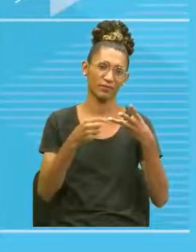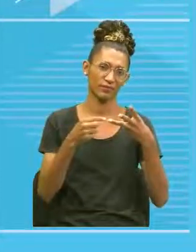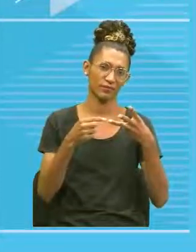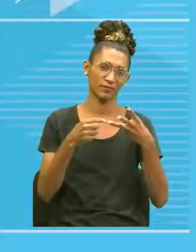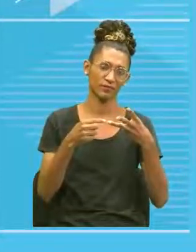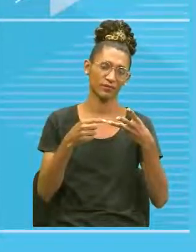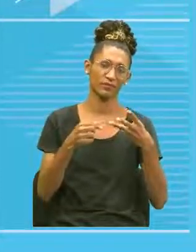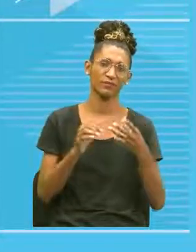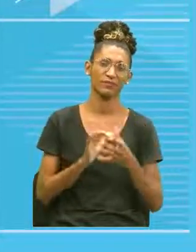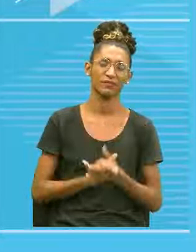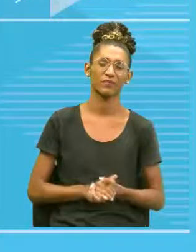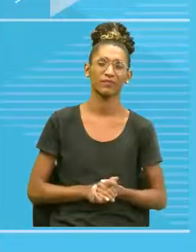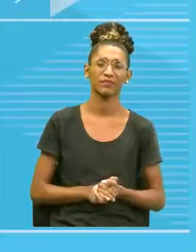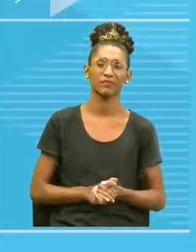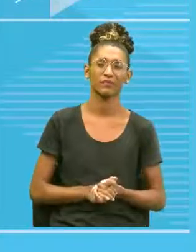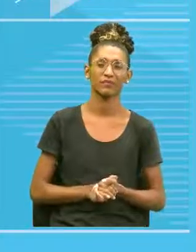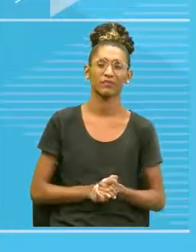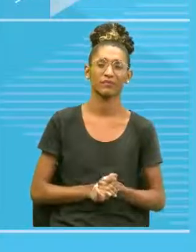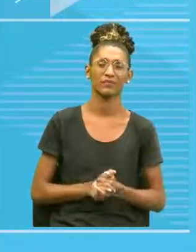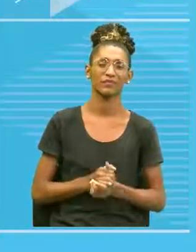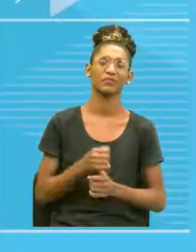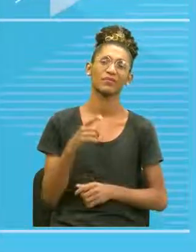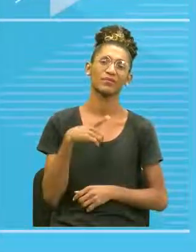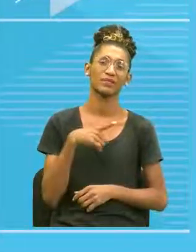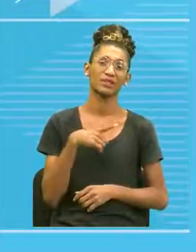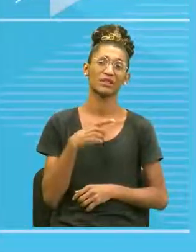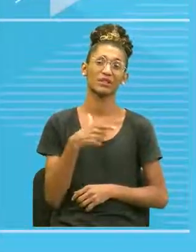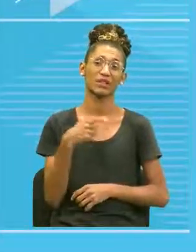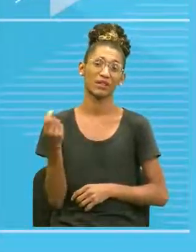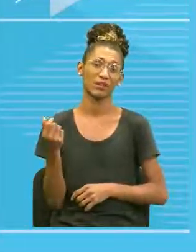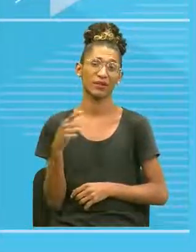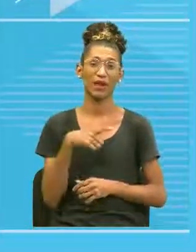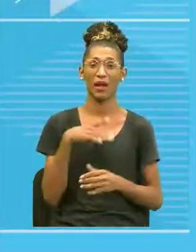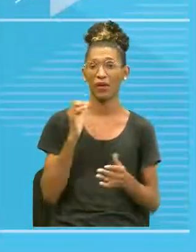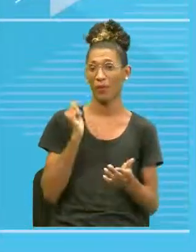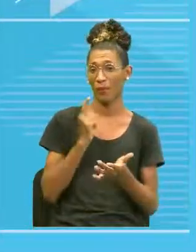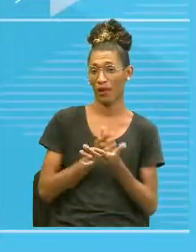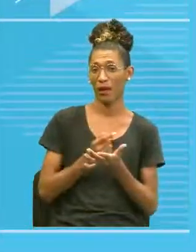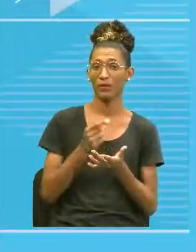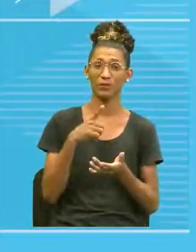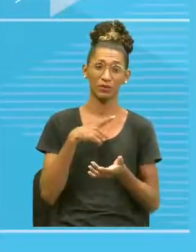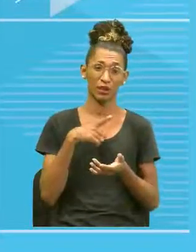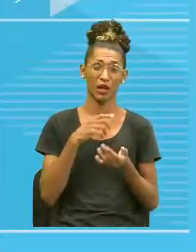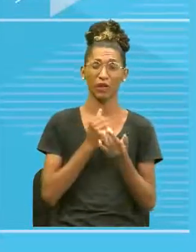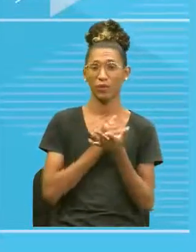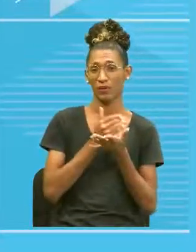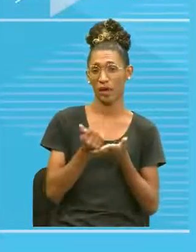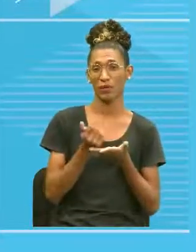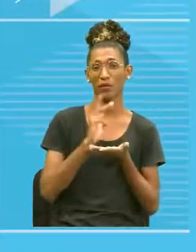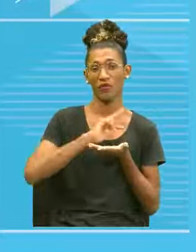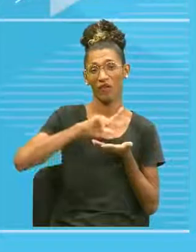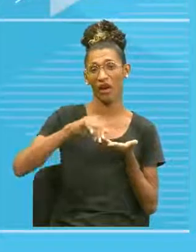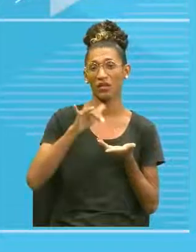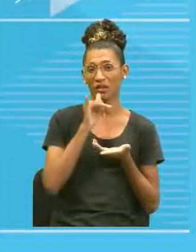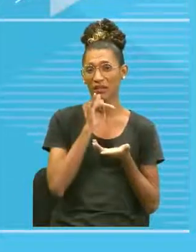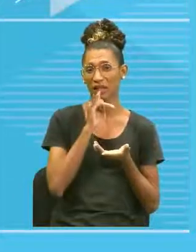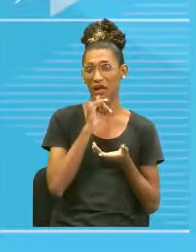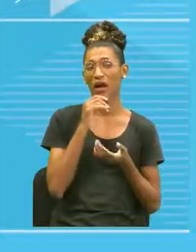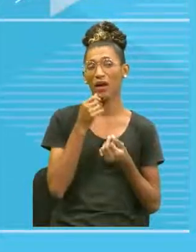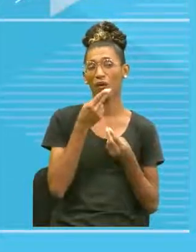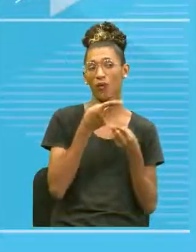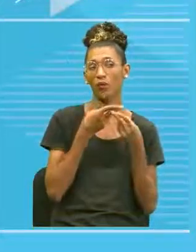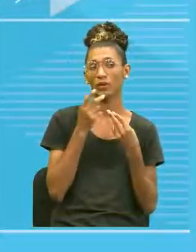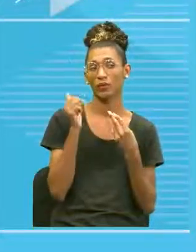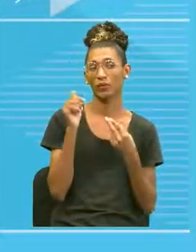tinha saído tinha comprado tinha começado a gente usa o verbo